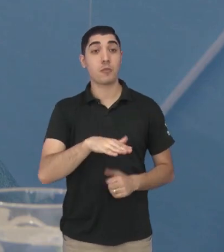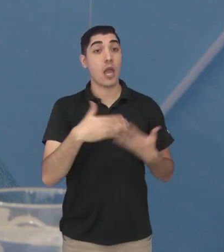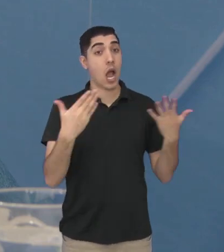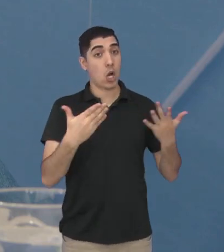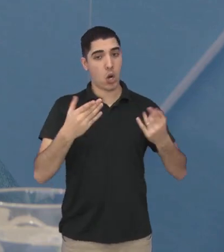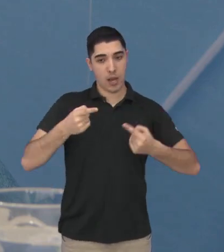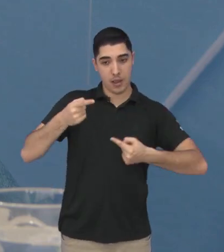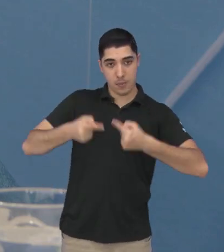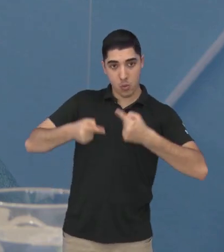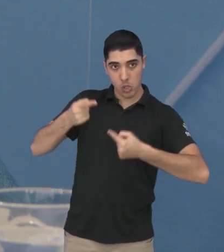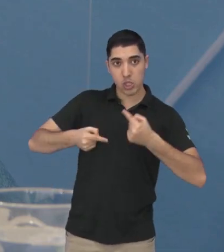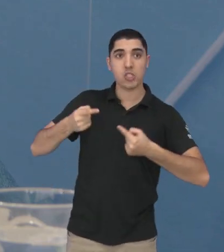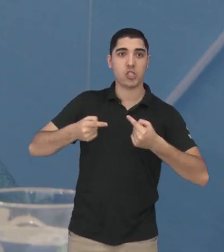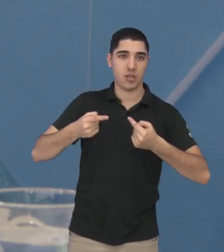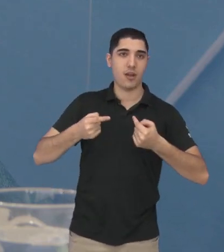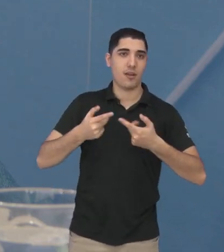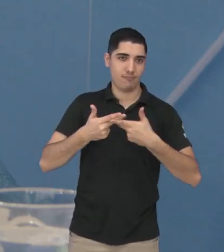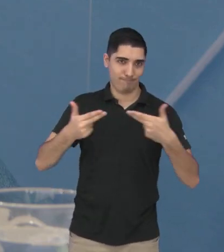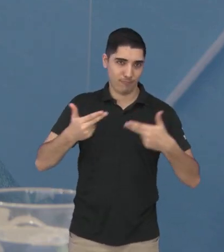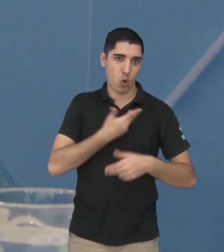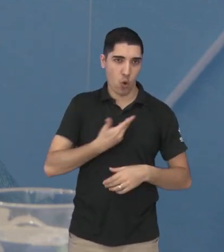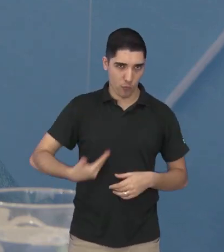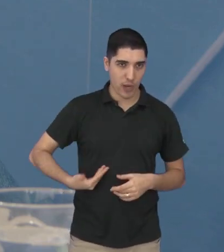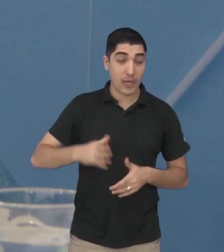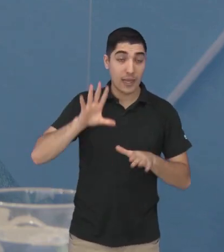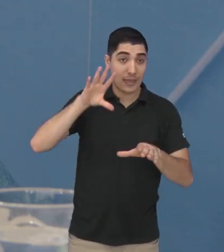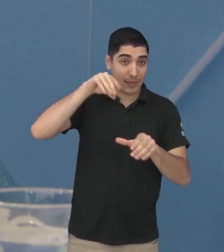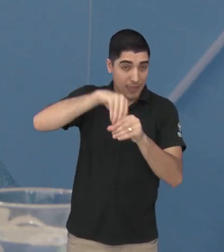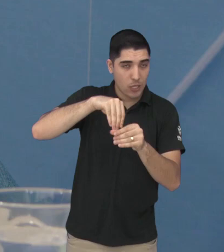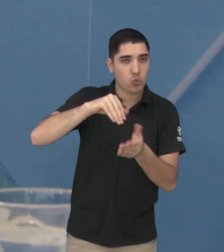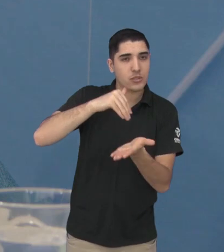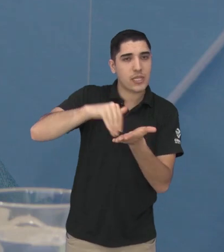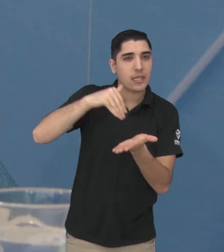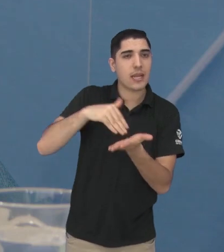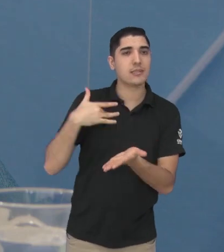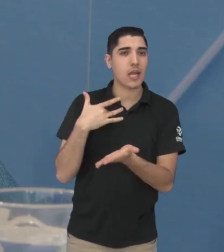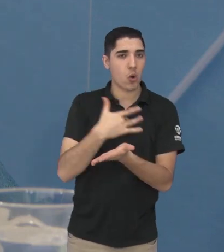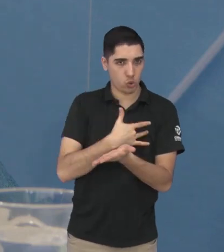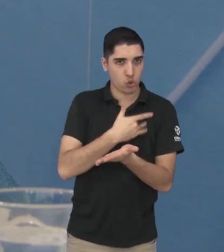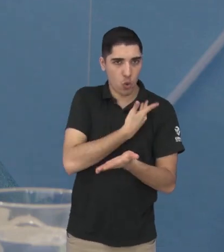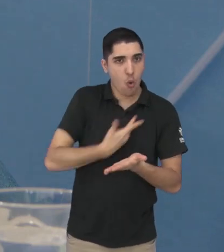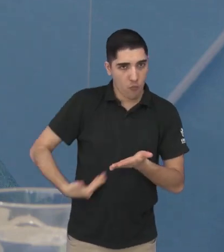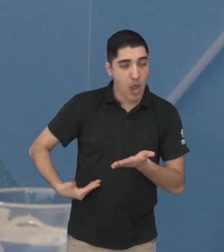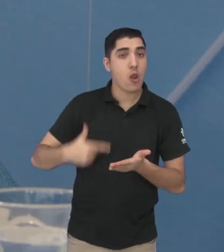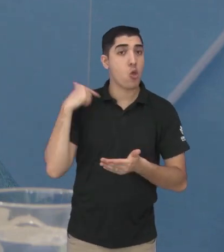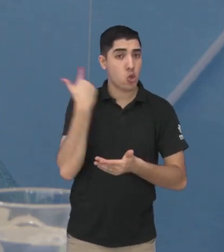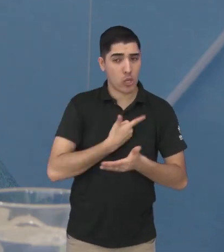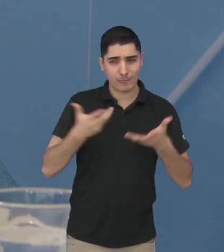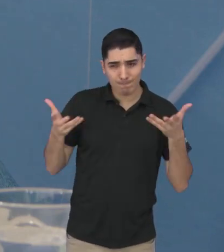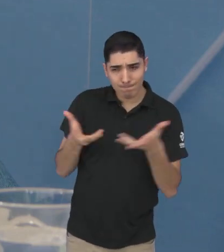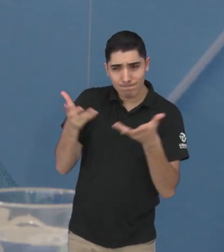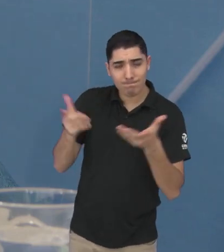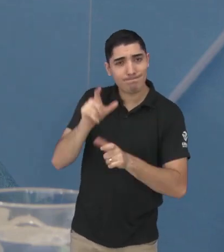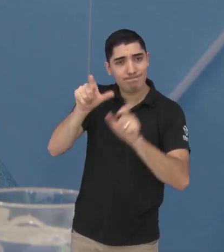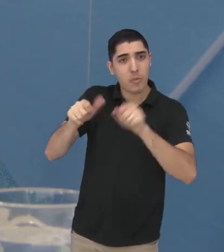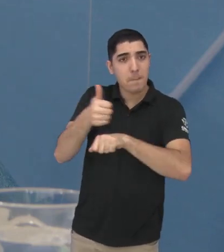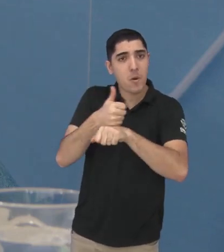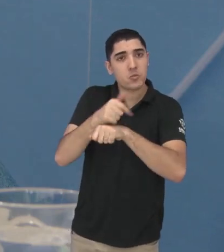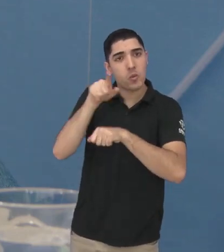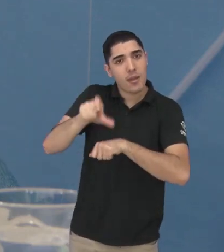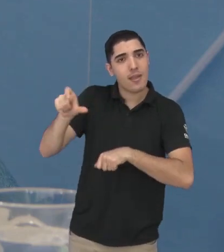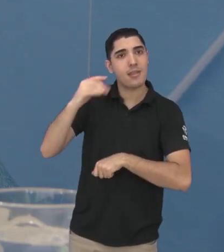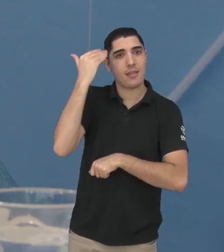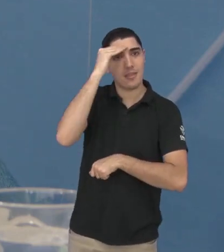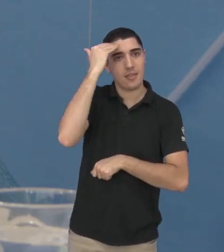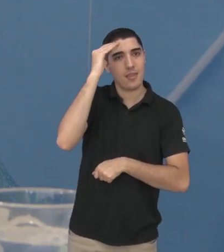de política de saúde, dentro da Secretaria de Saúde hoje, a gente tem trabalhado bastante com os profissionais para que eles entendam o